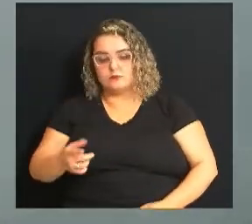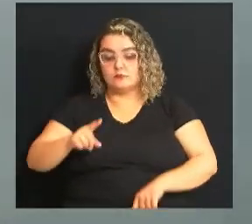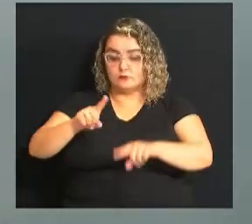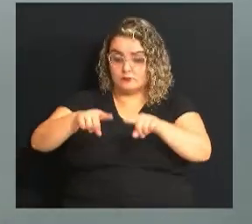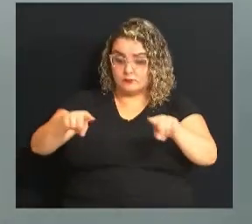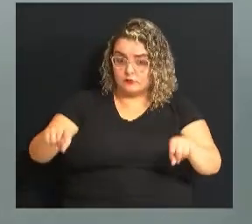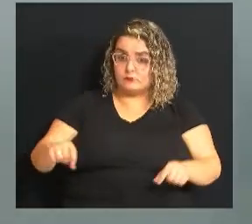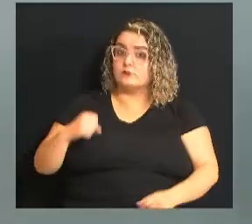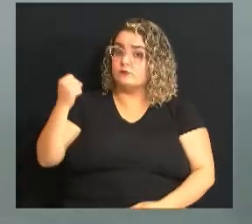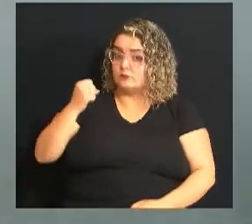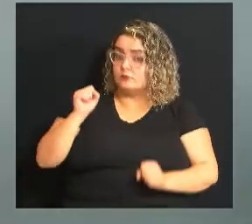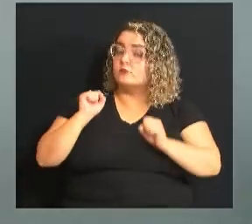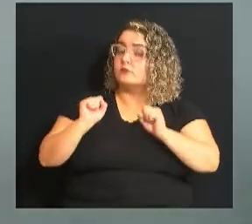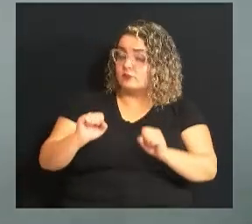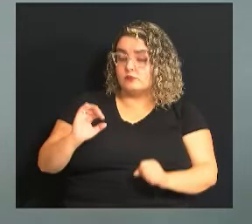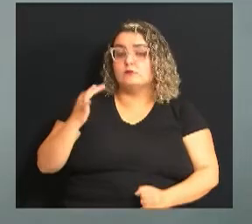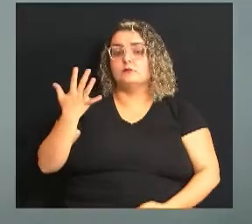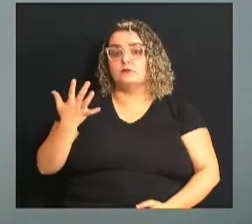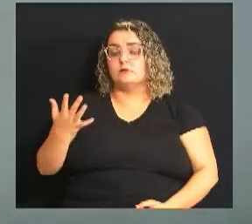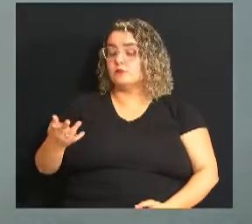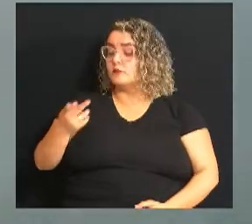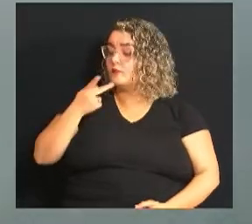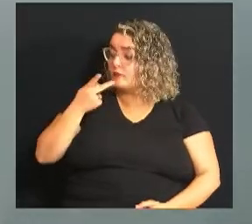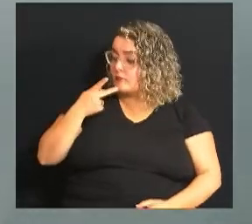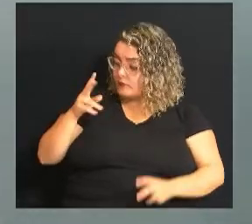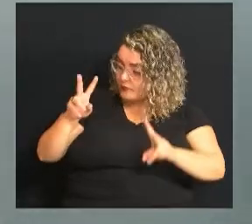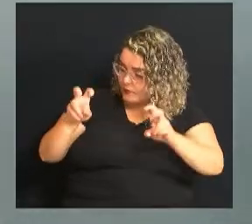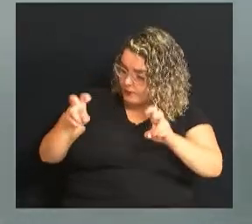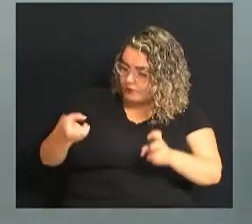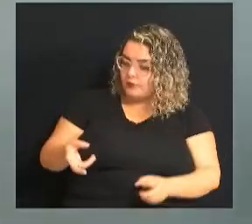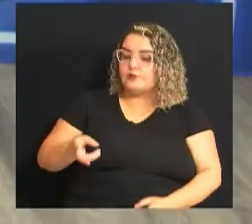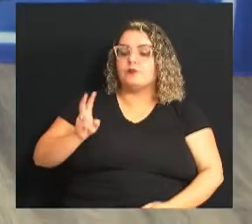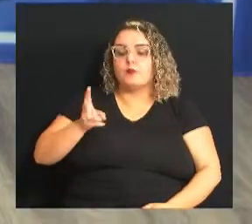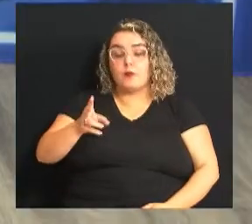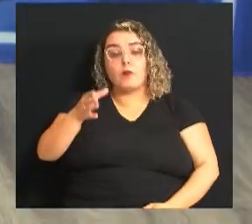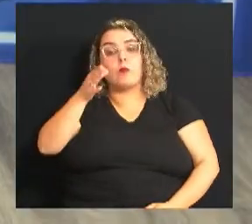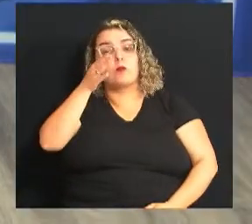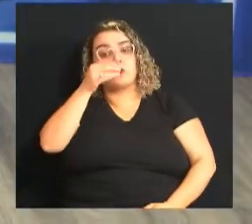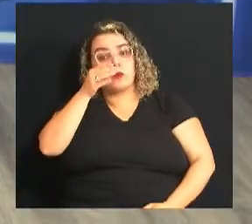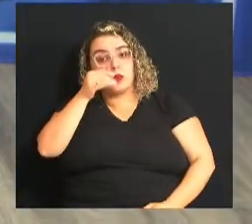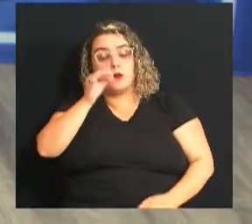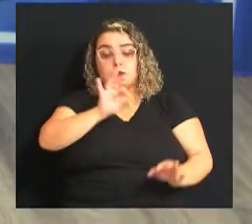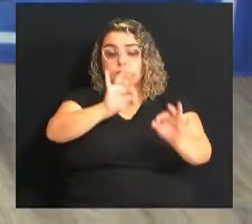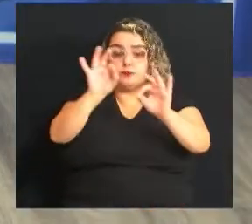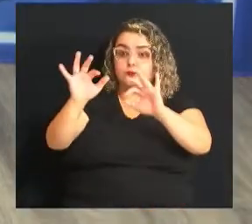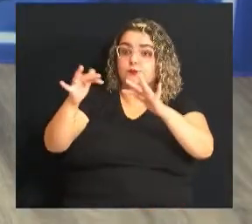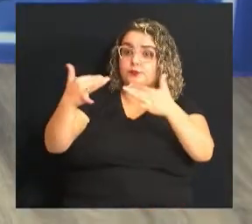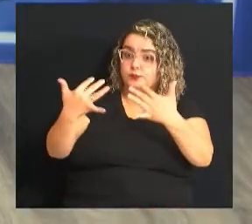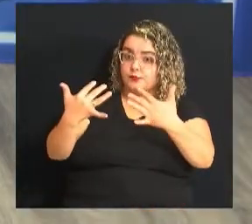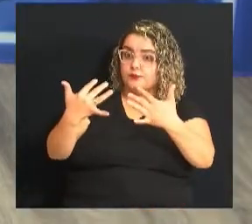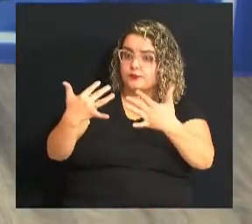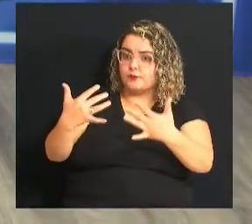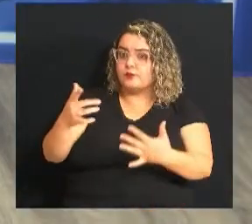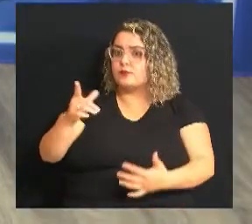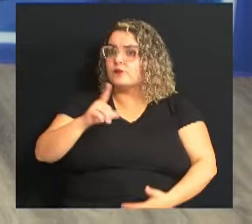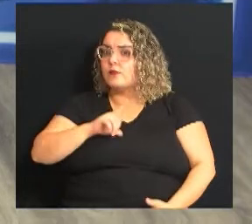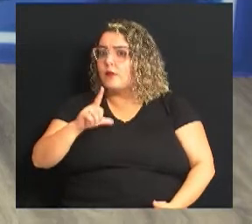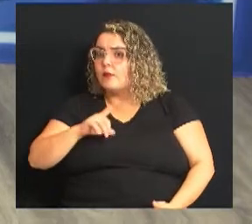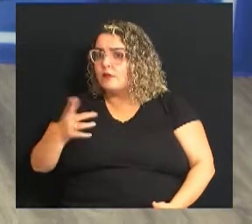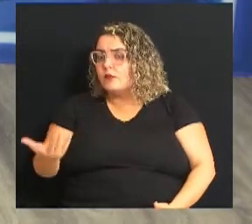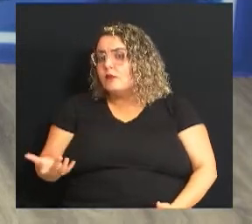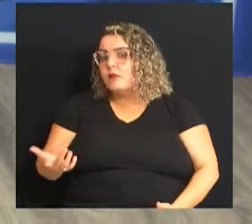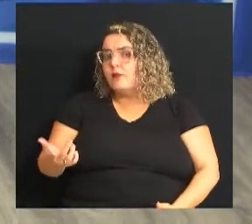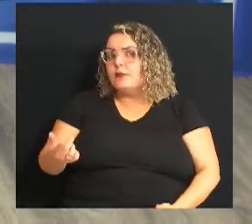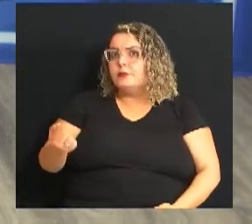podem acontecer. Por falar neste assunto, que eu sei que é sempre curiosidade de quem está nos acompanhando, tem no radar